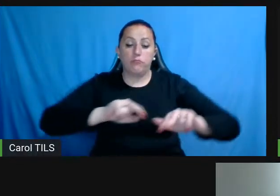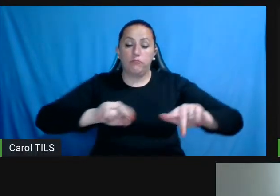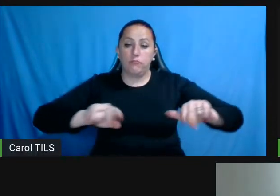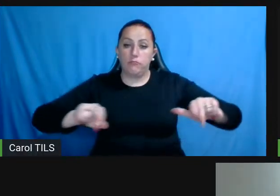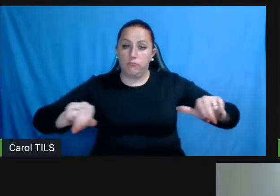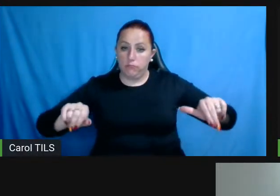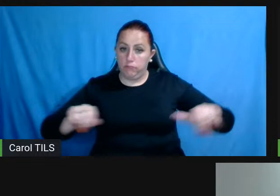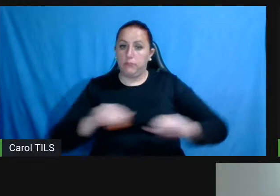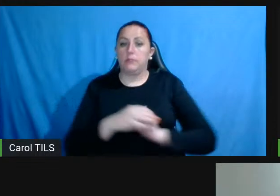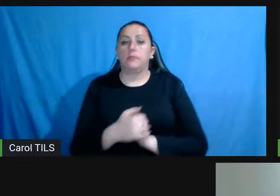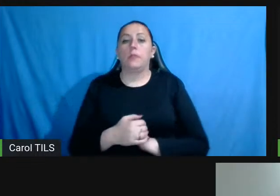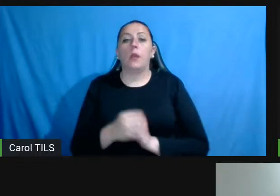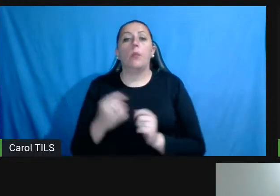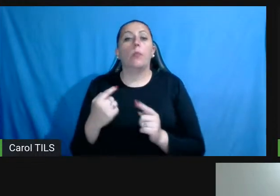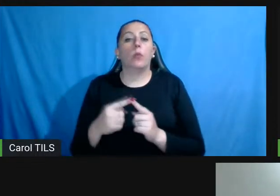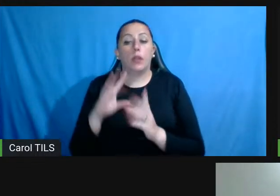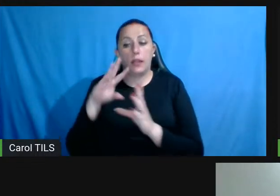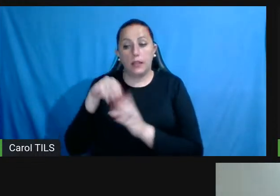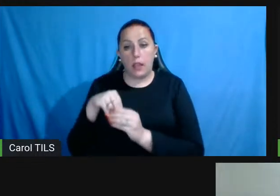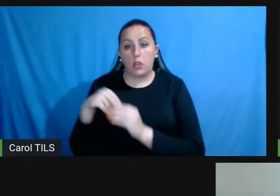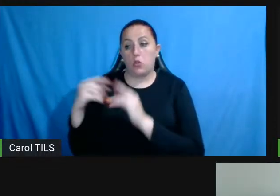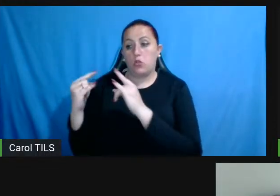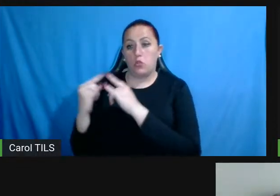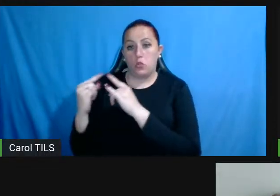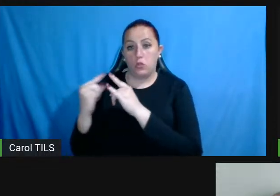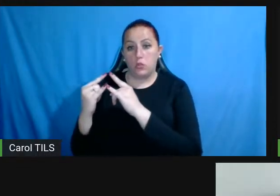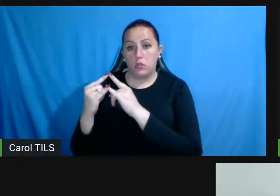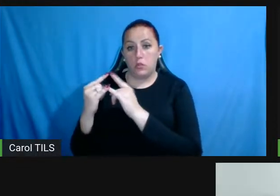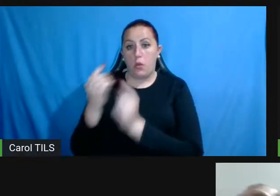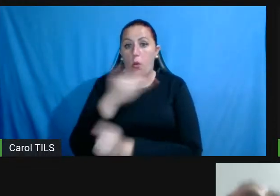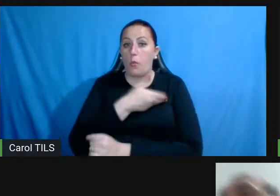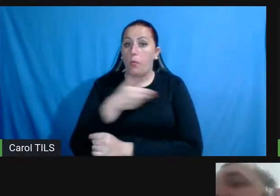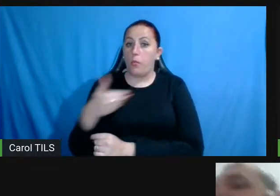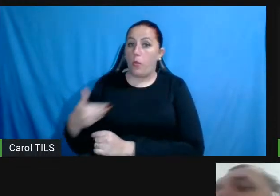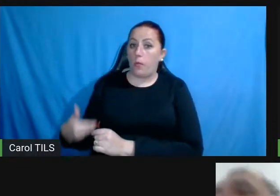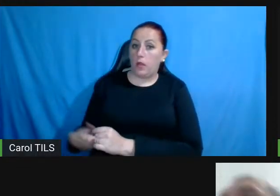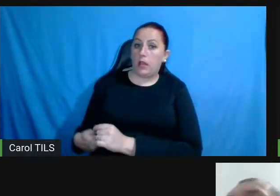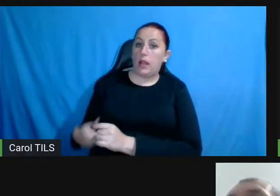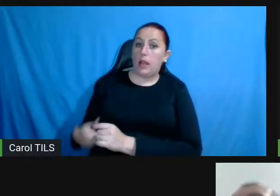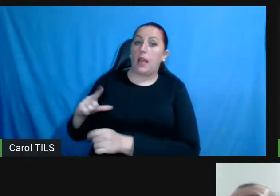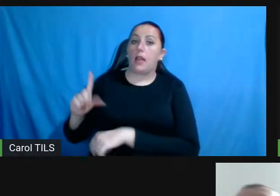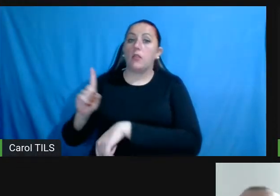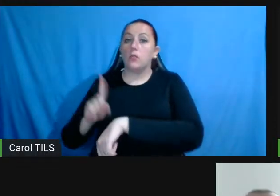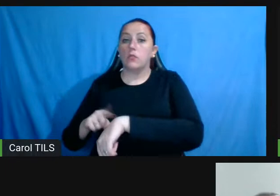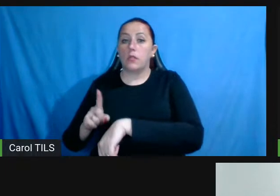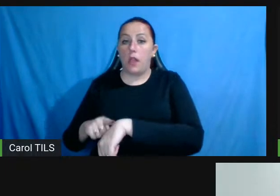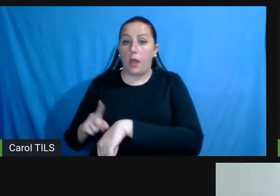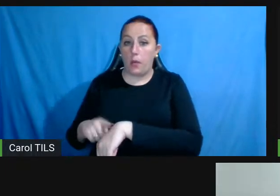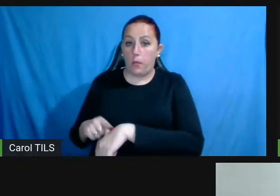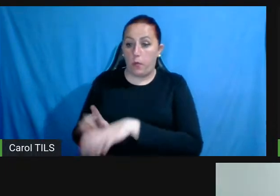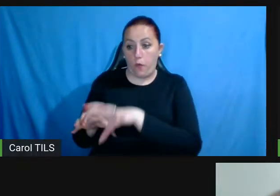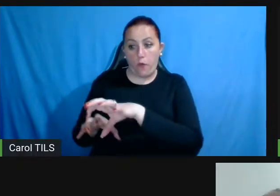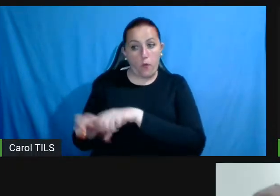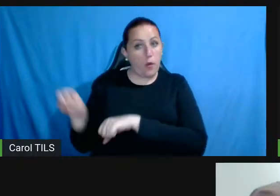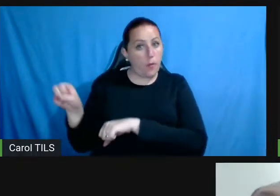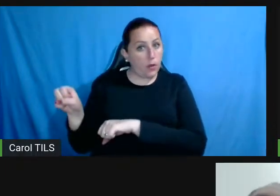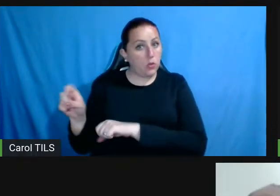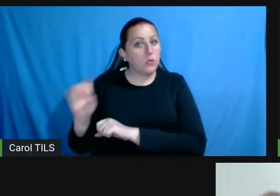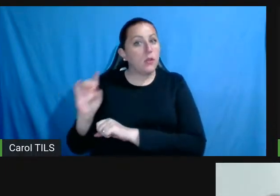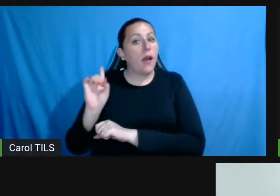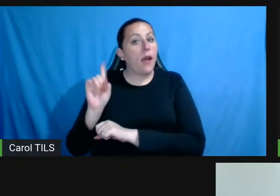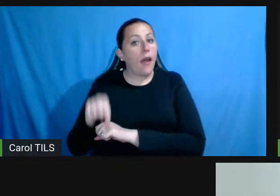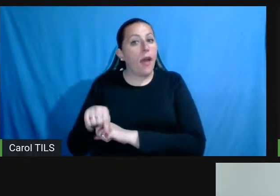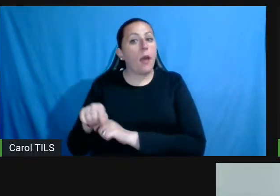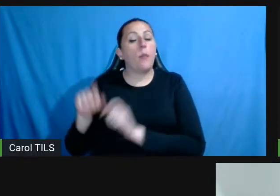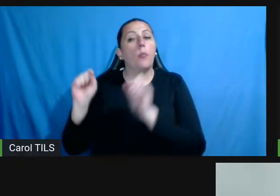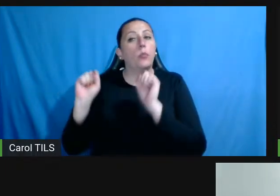casos a casos, porque a instituição ela está em contato, principalmente com as públicas. Se tem um prazo de formando, é possível